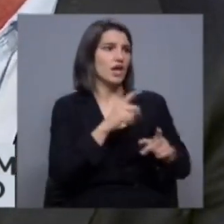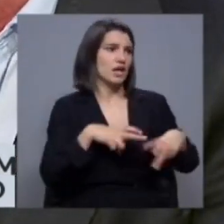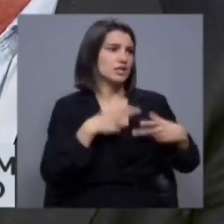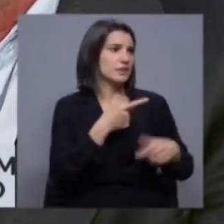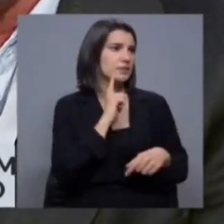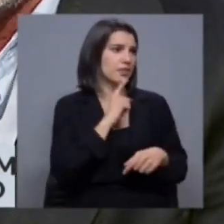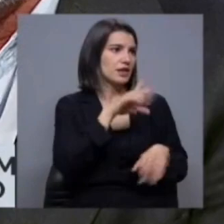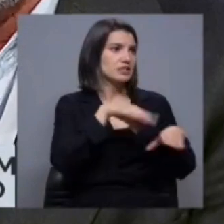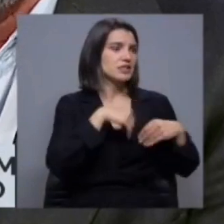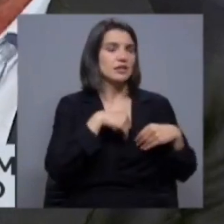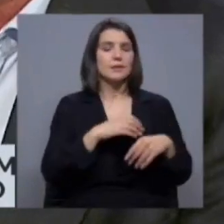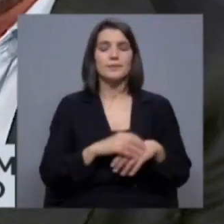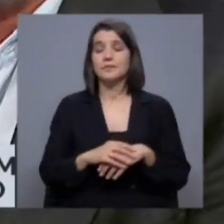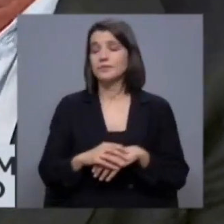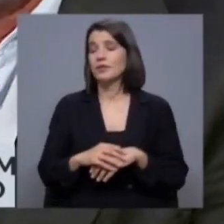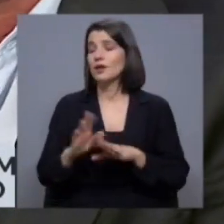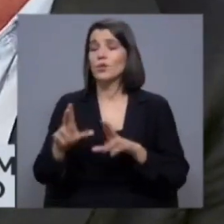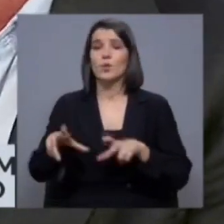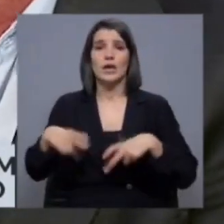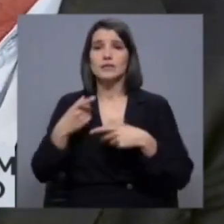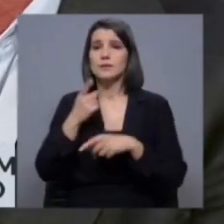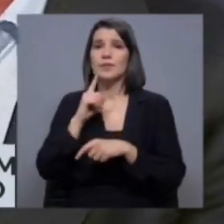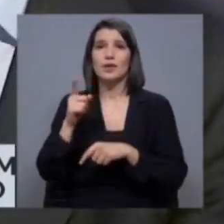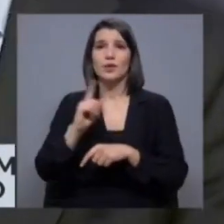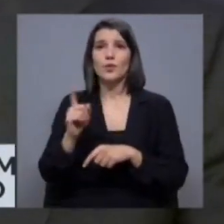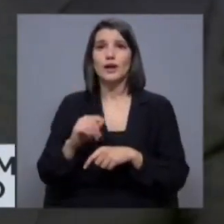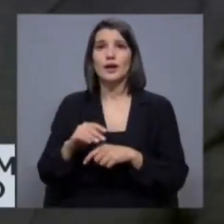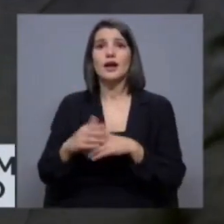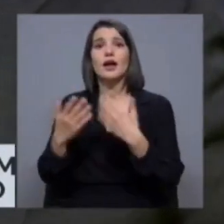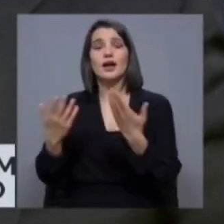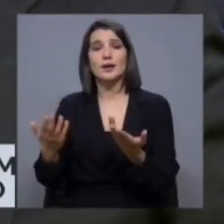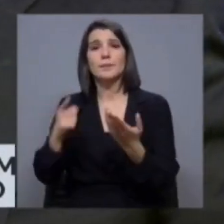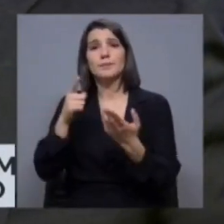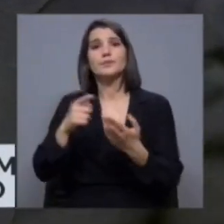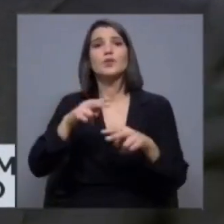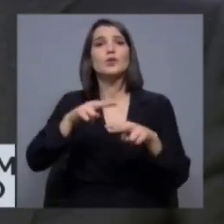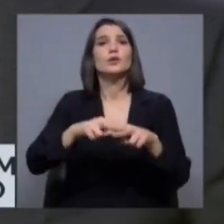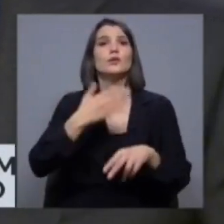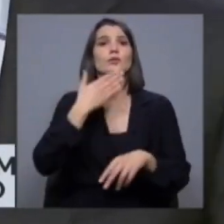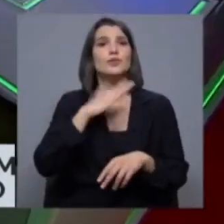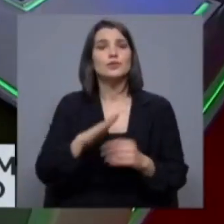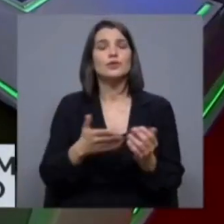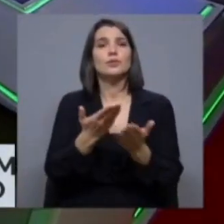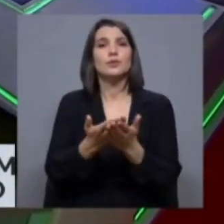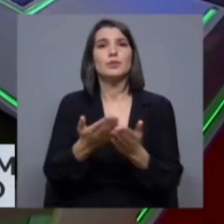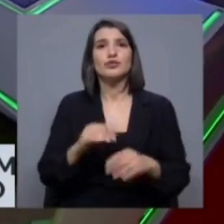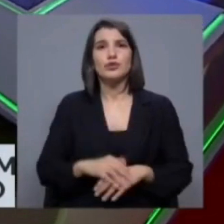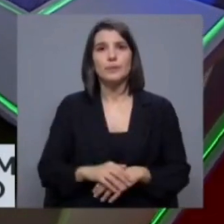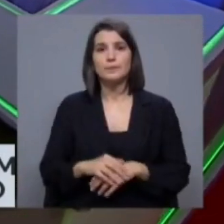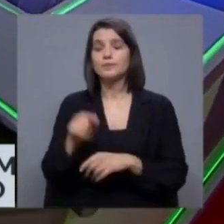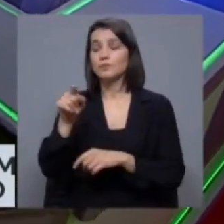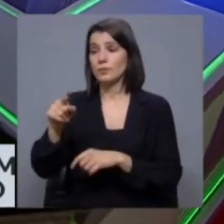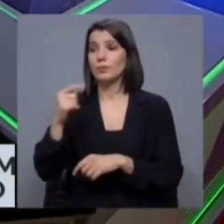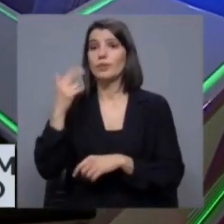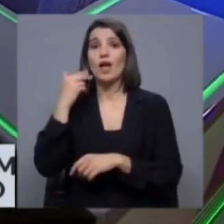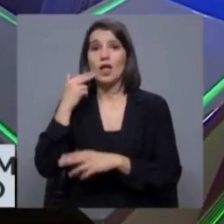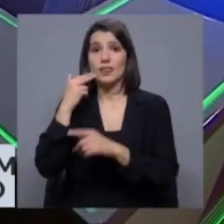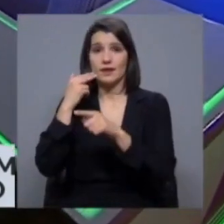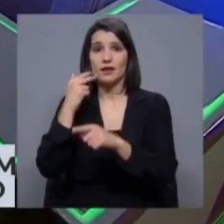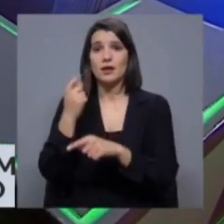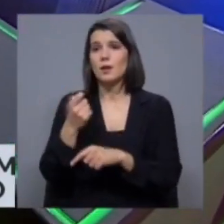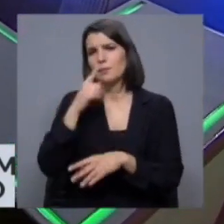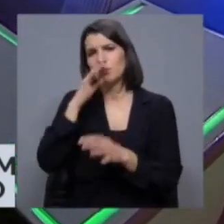obviamente eles passado não é sério é que sabe de onde começava a brilhar a vossa por isso agora o André Vem abrir o problema e aguarde a pressão André Ventura que Aventura